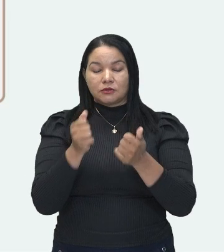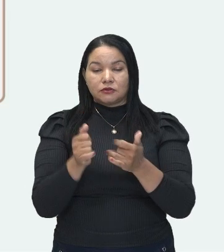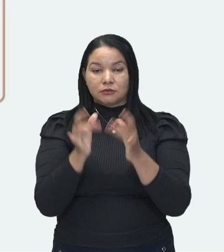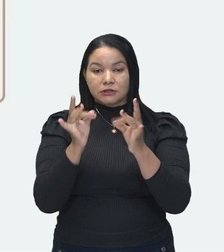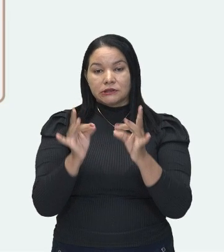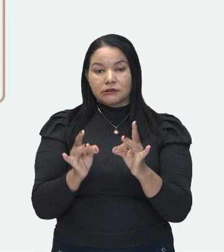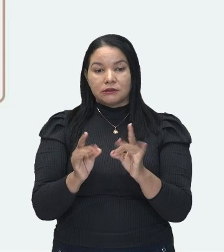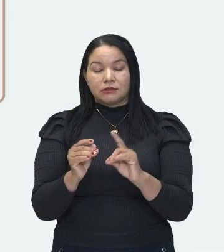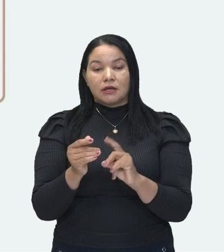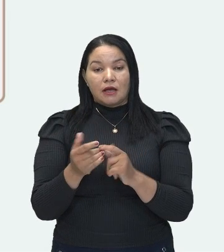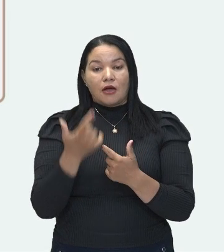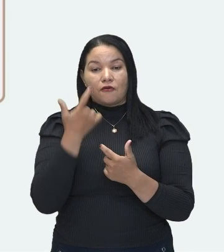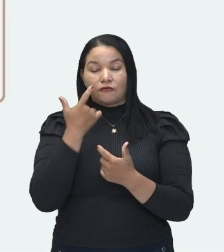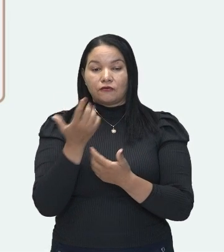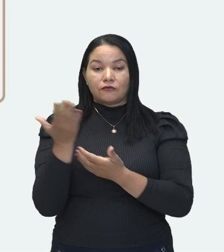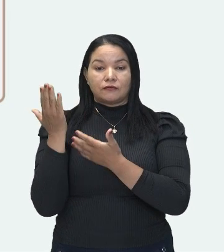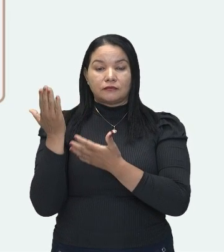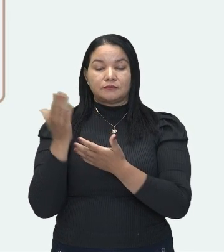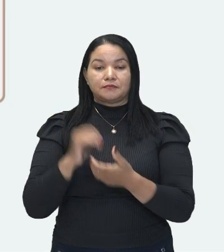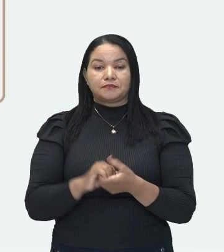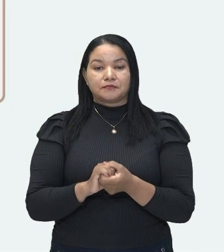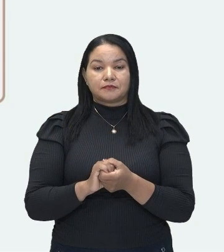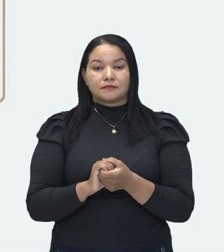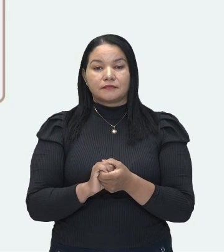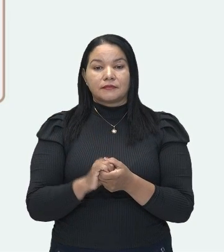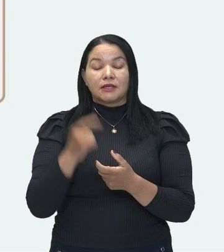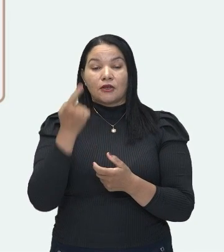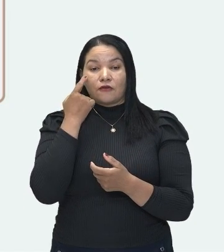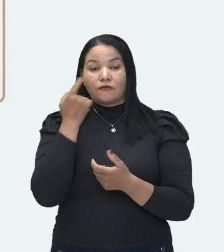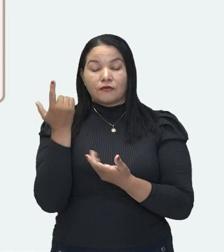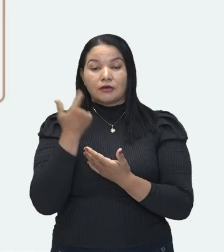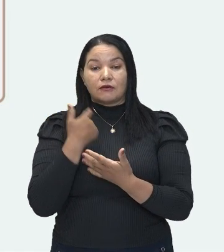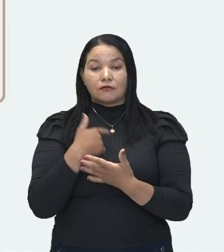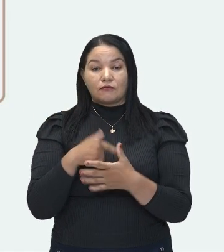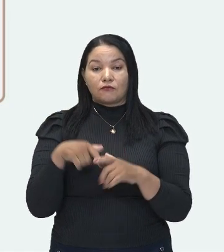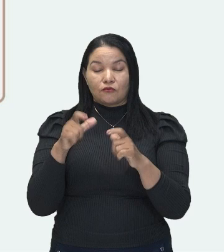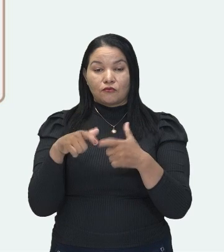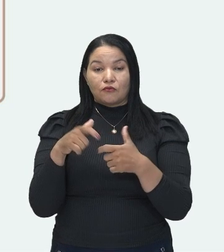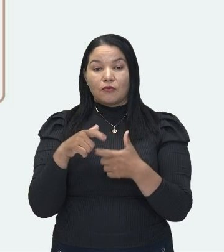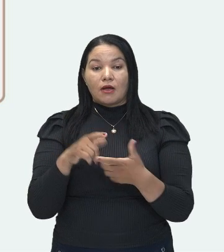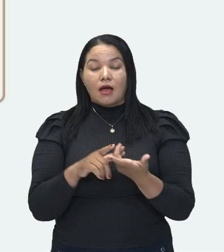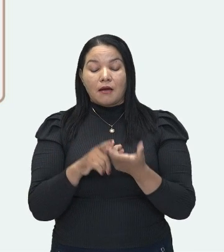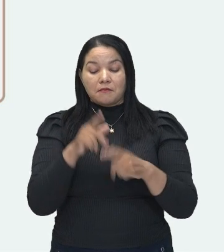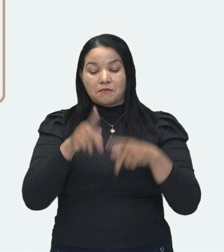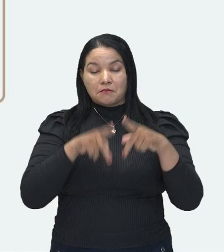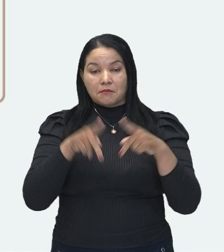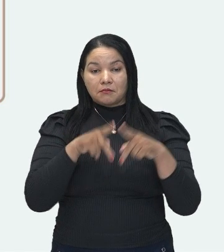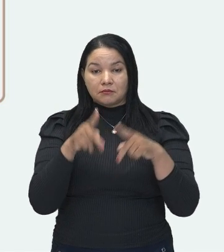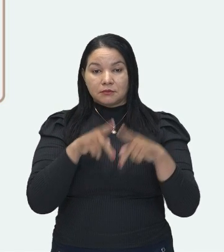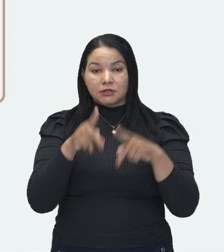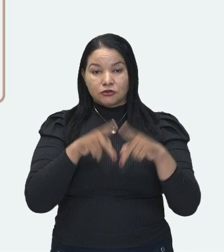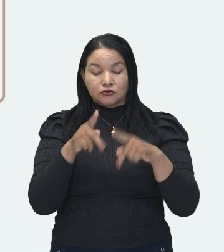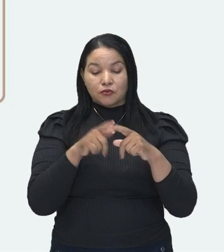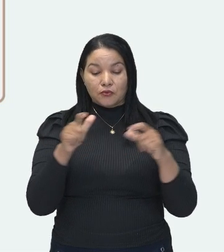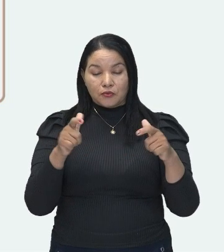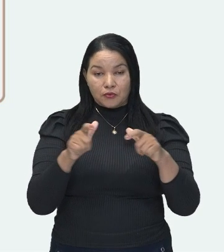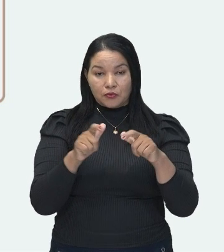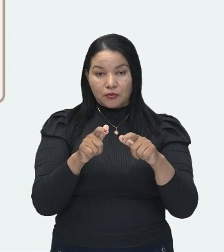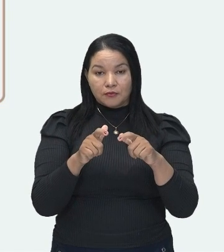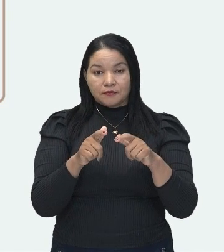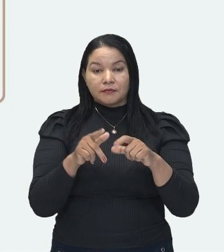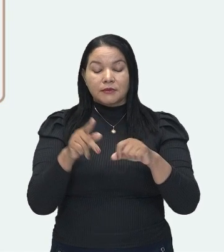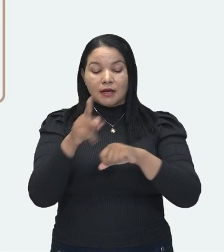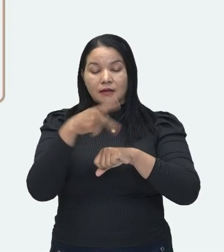observar melhor esta divisão. Olha só, essa região aqui com a menor quantidade de países vai ser a África,